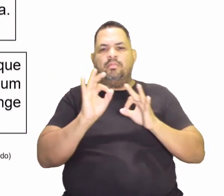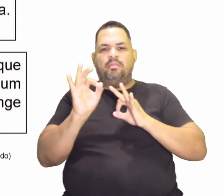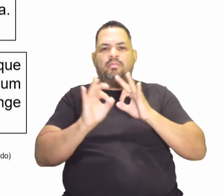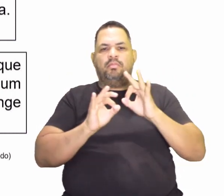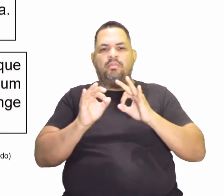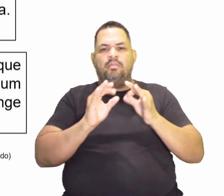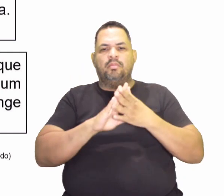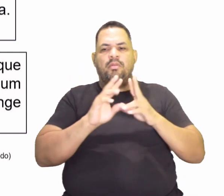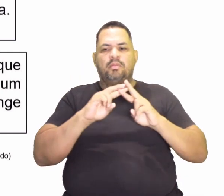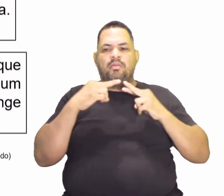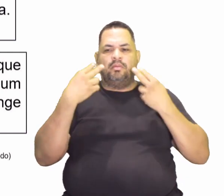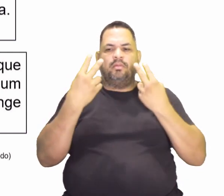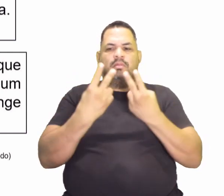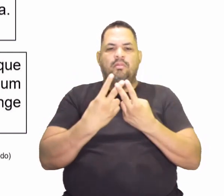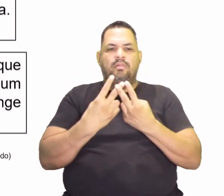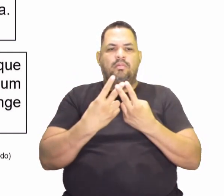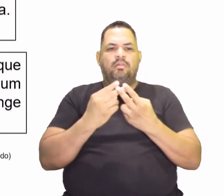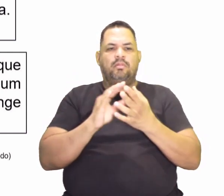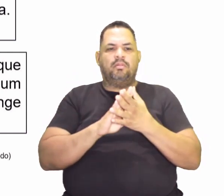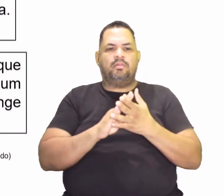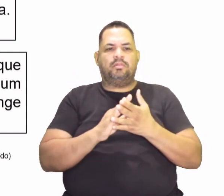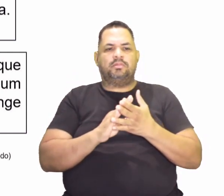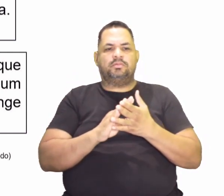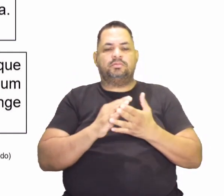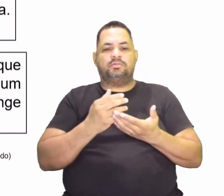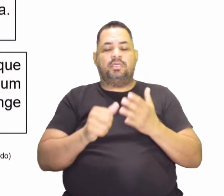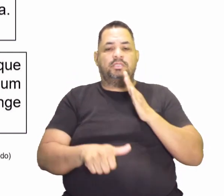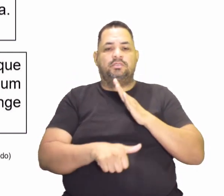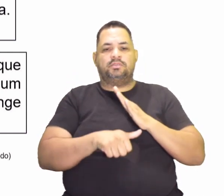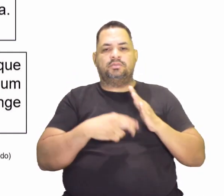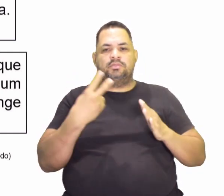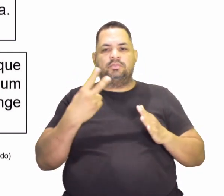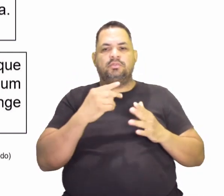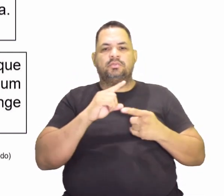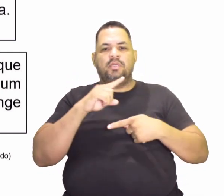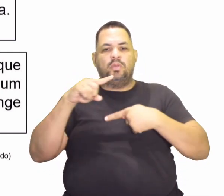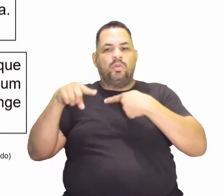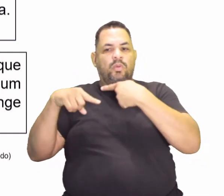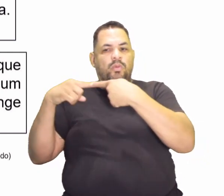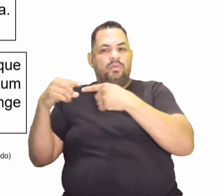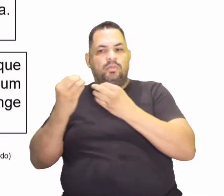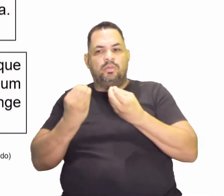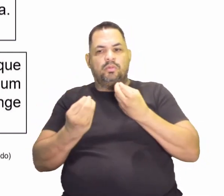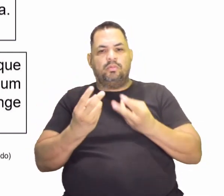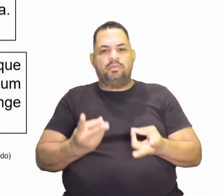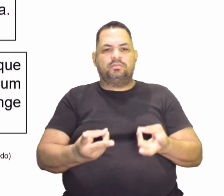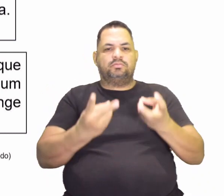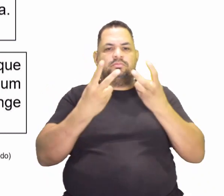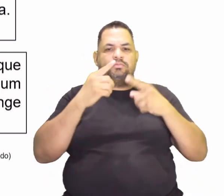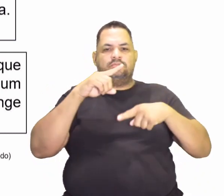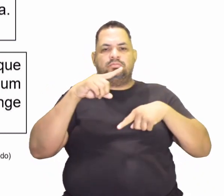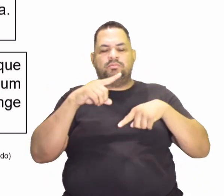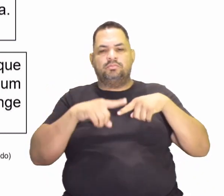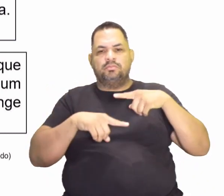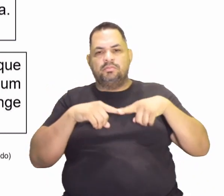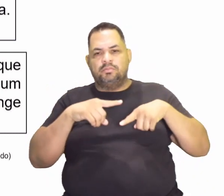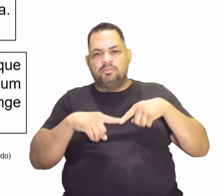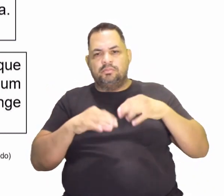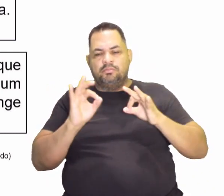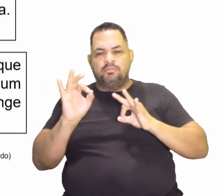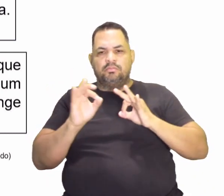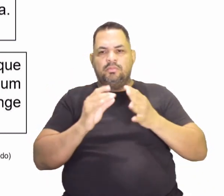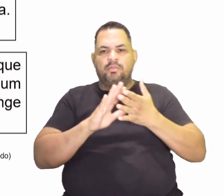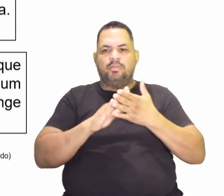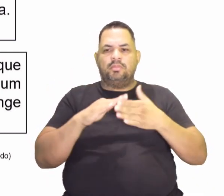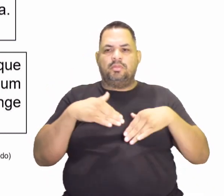forma e extensão do volume, né? E as secundárias são consequências da maneira como percebemos.